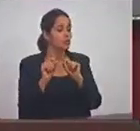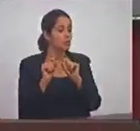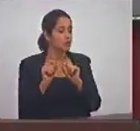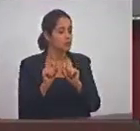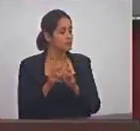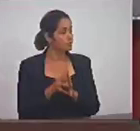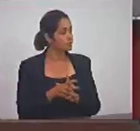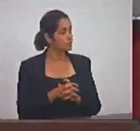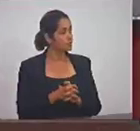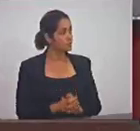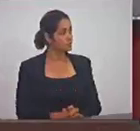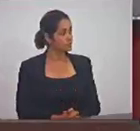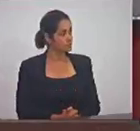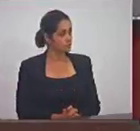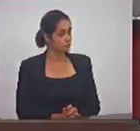com a